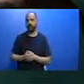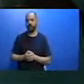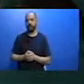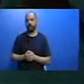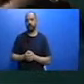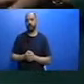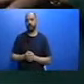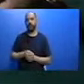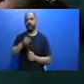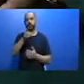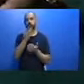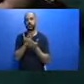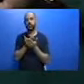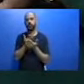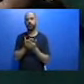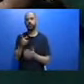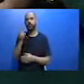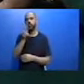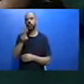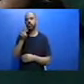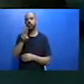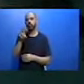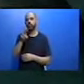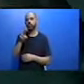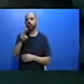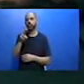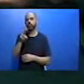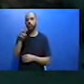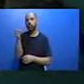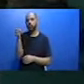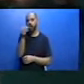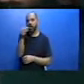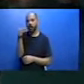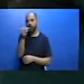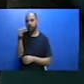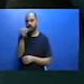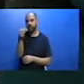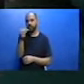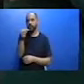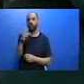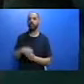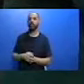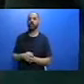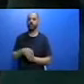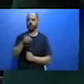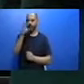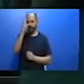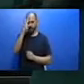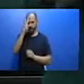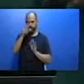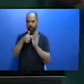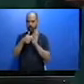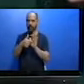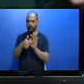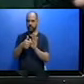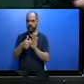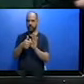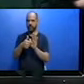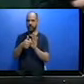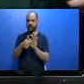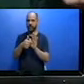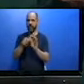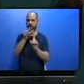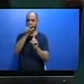vocês estudaram uso do travessão lembraram que ele pode indicar a fala de um